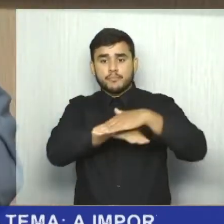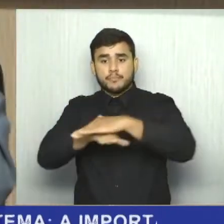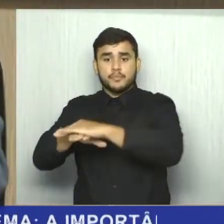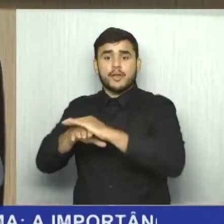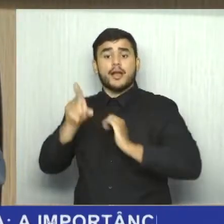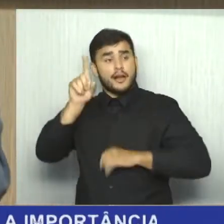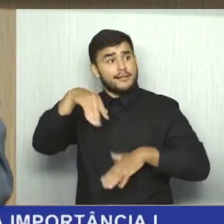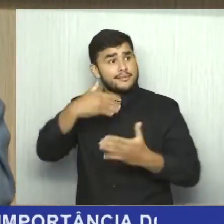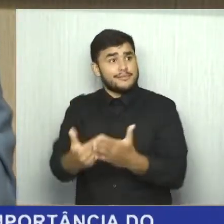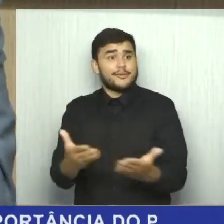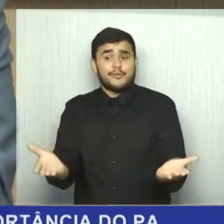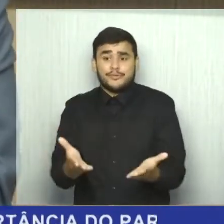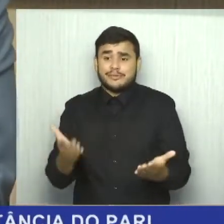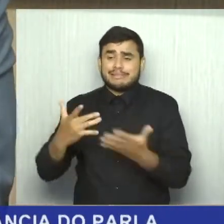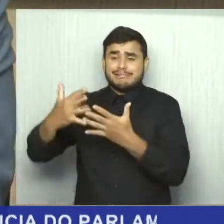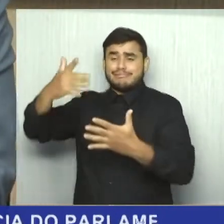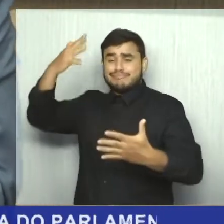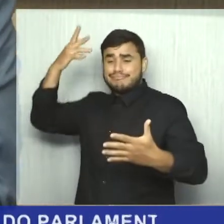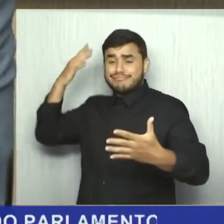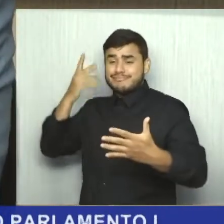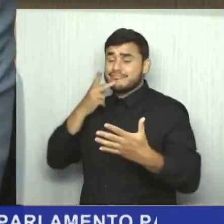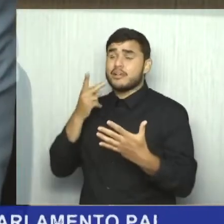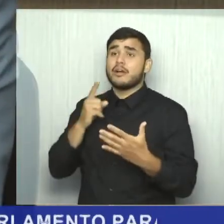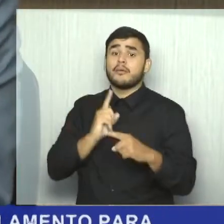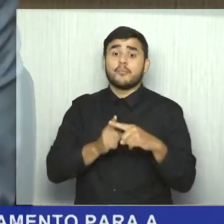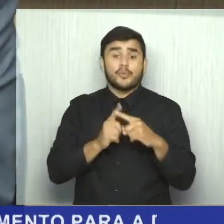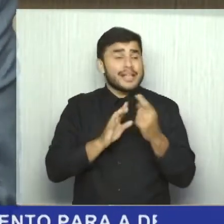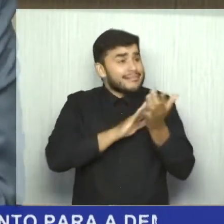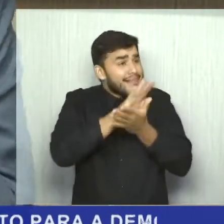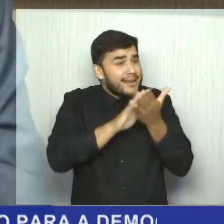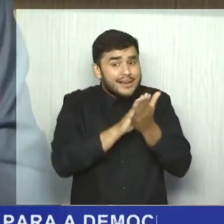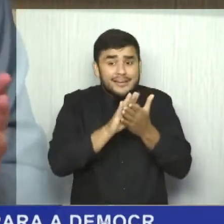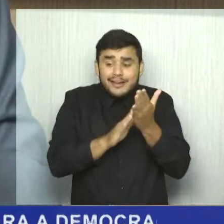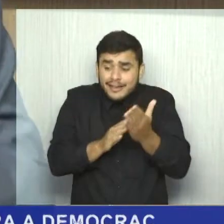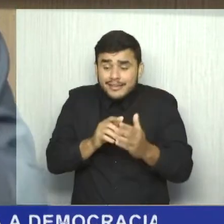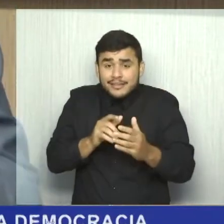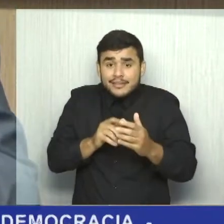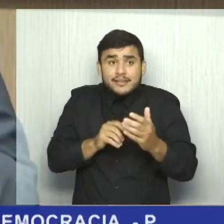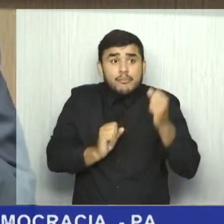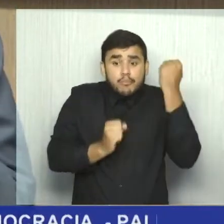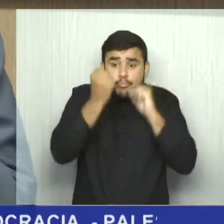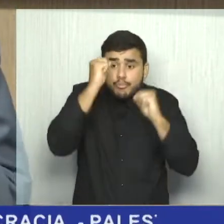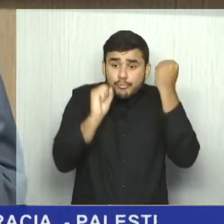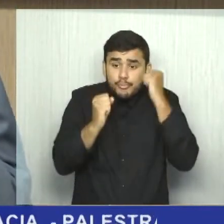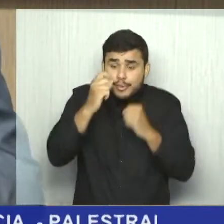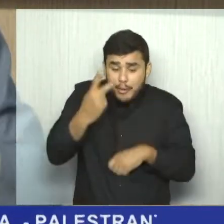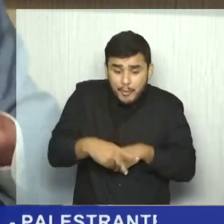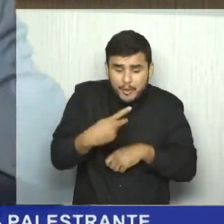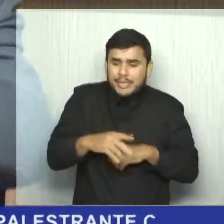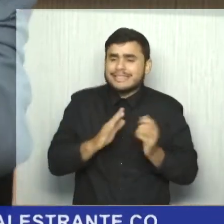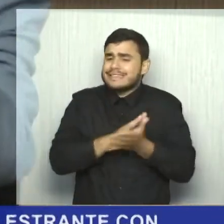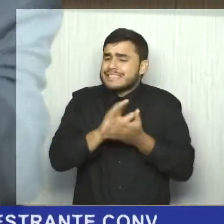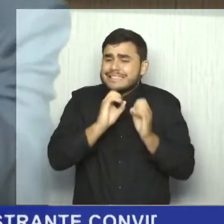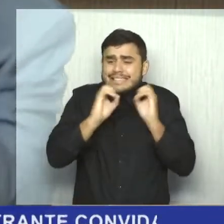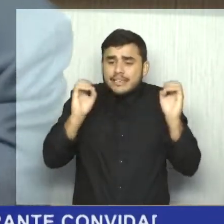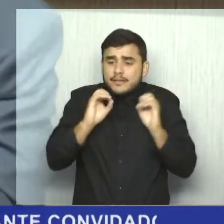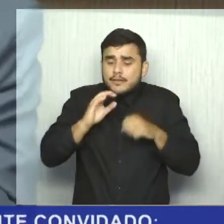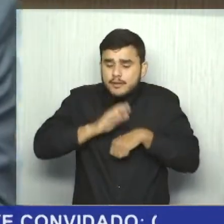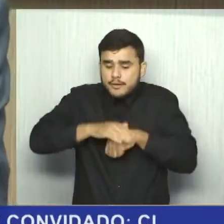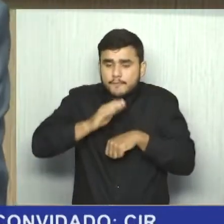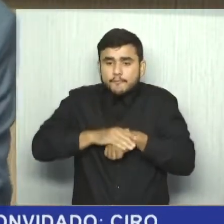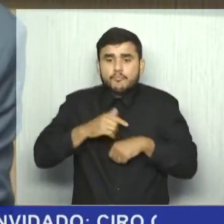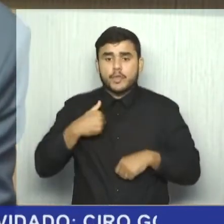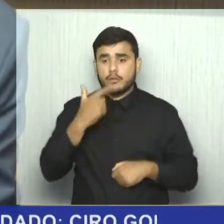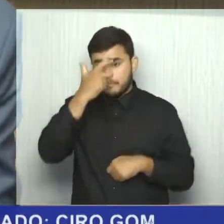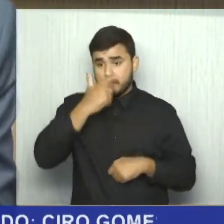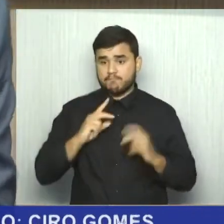Porque o Brasil não sabia fazer nem isso, era tudo artesanal. Pois bem, Nessa data, o Brasil se organiza através